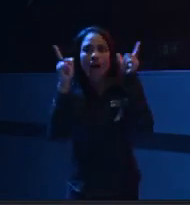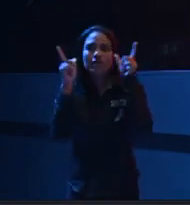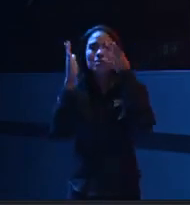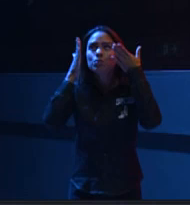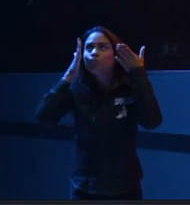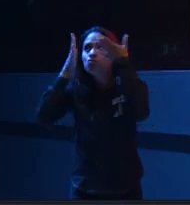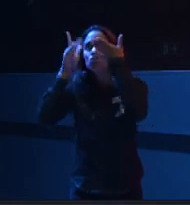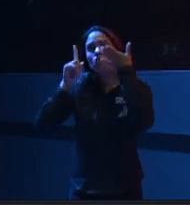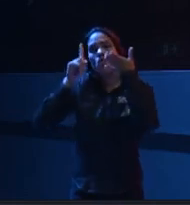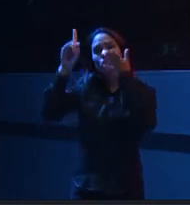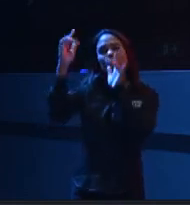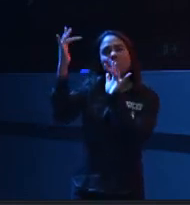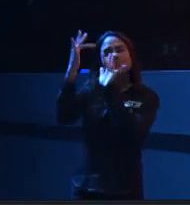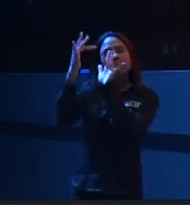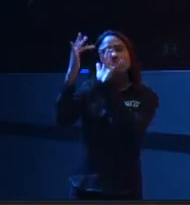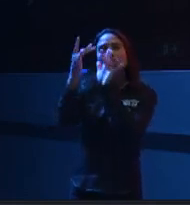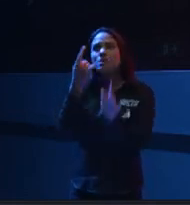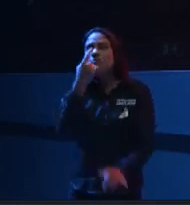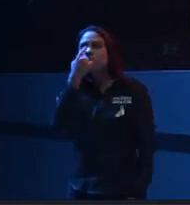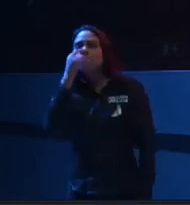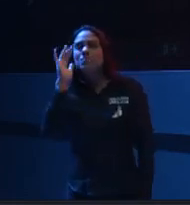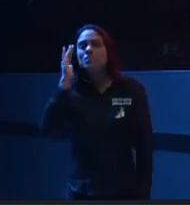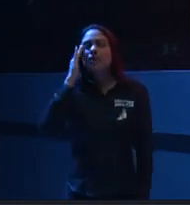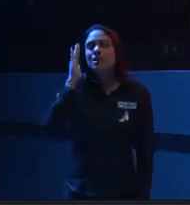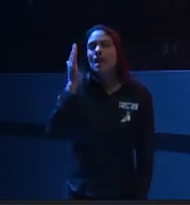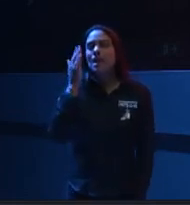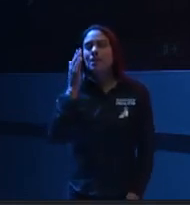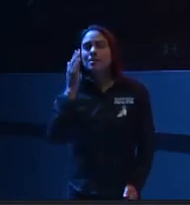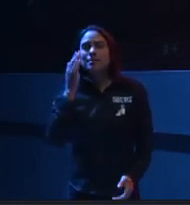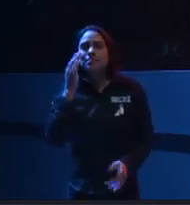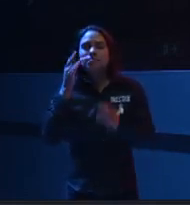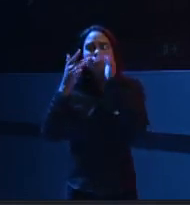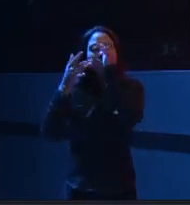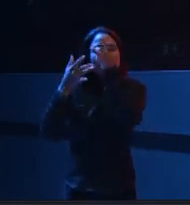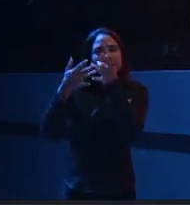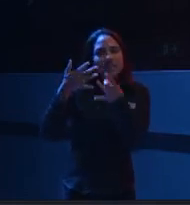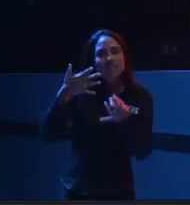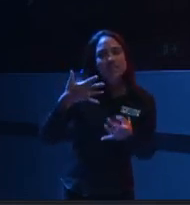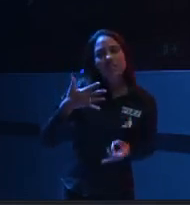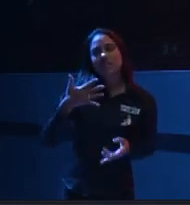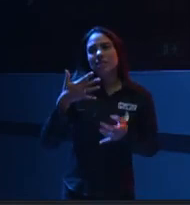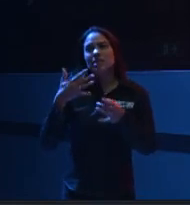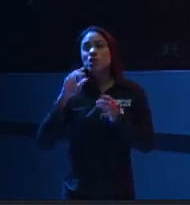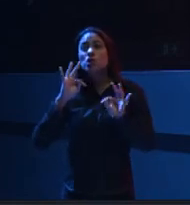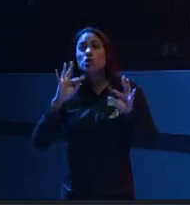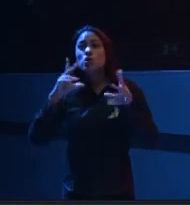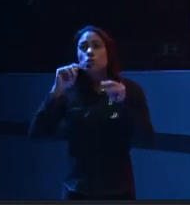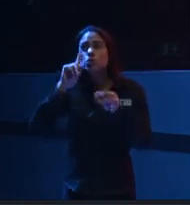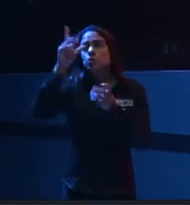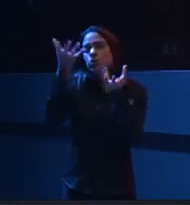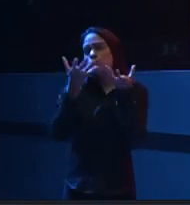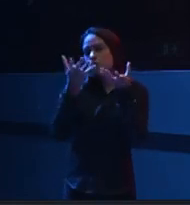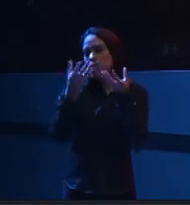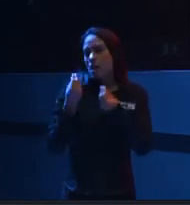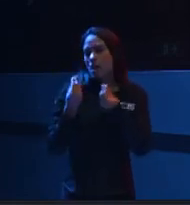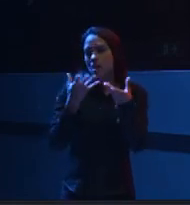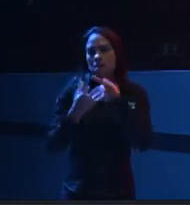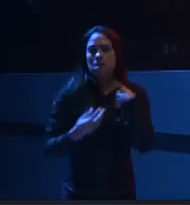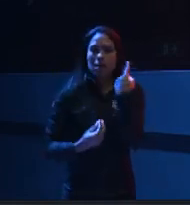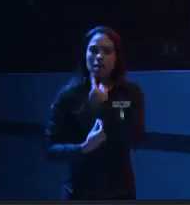para perceber os detalhes as minúcias cada cada Cantinho da vontade de Deus